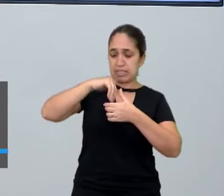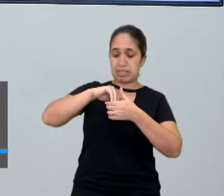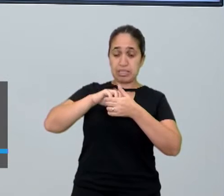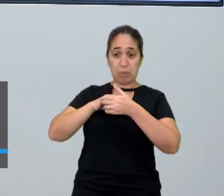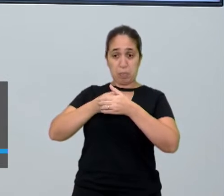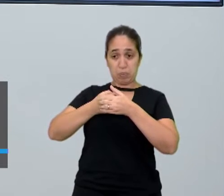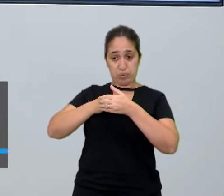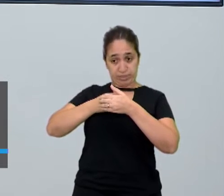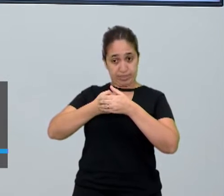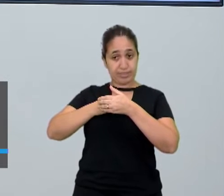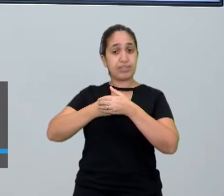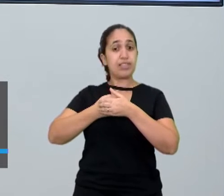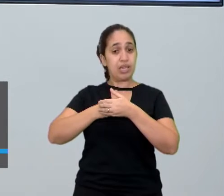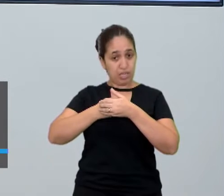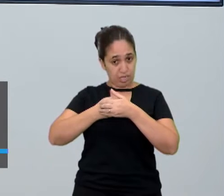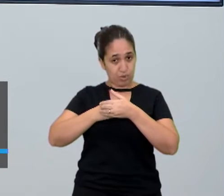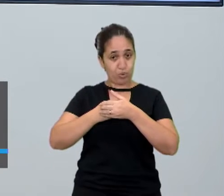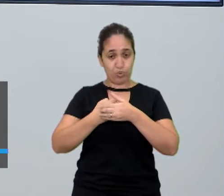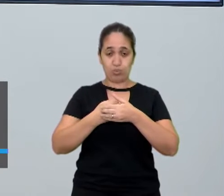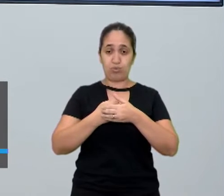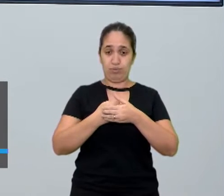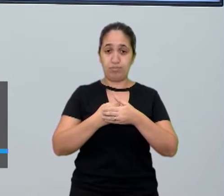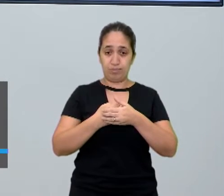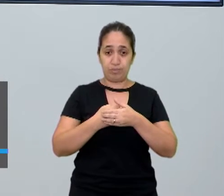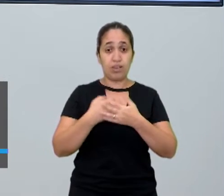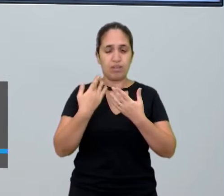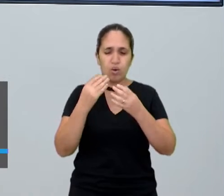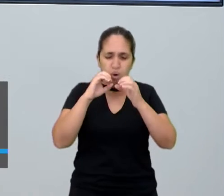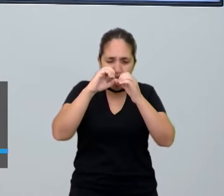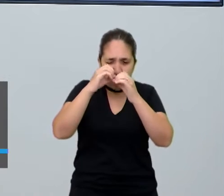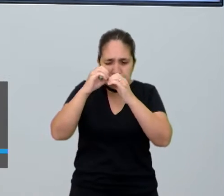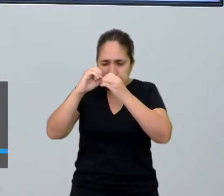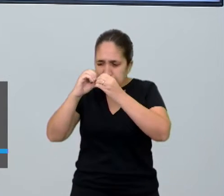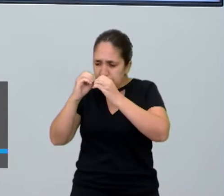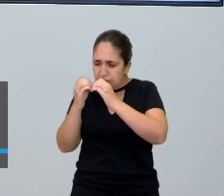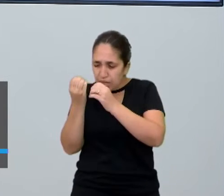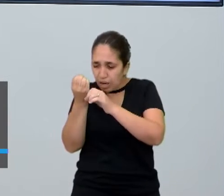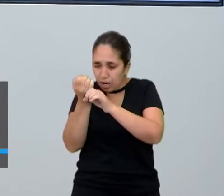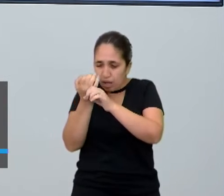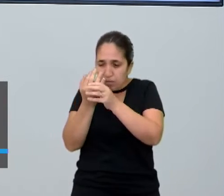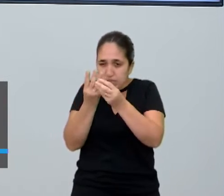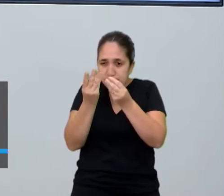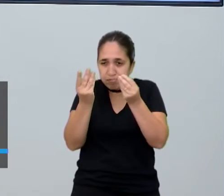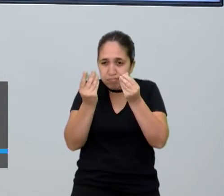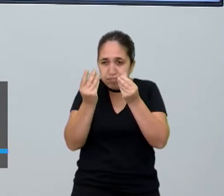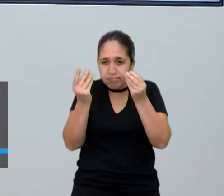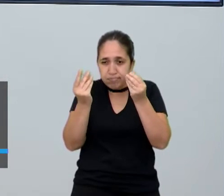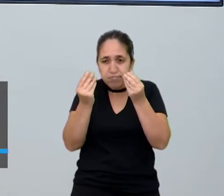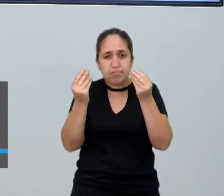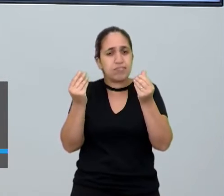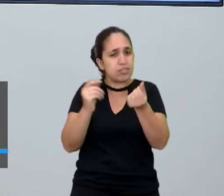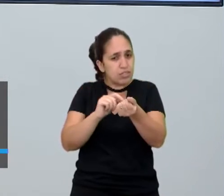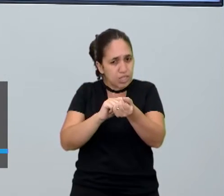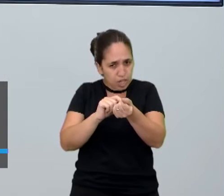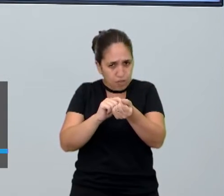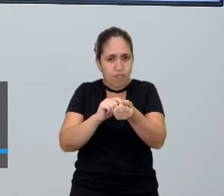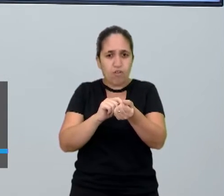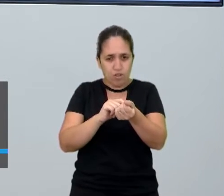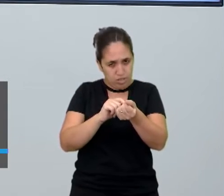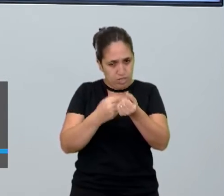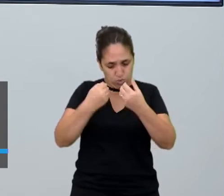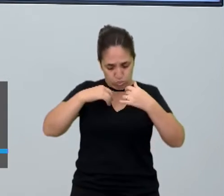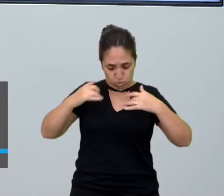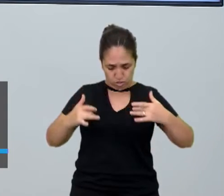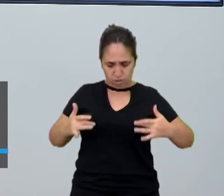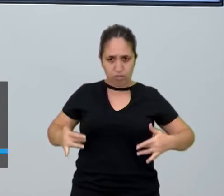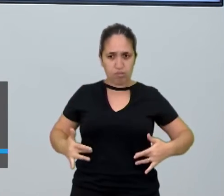nervos intrínsecos estão para o lado de dentro. Então, as células sensoriais e as células nervosas que estão ali para o lado de dentro dos nossos órgãos